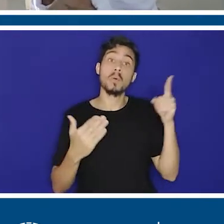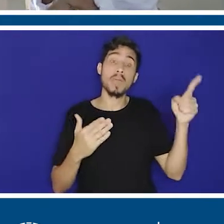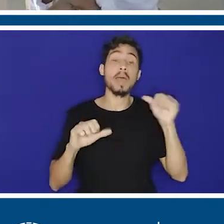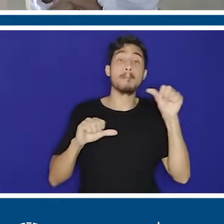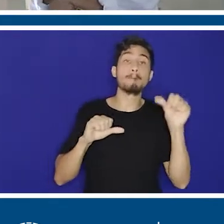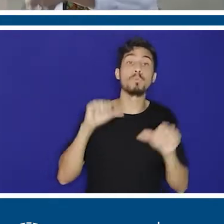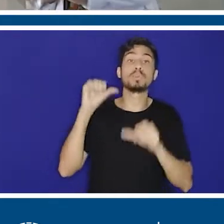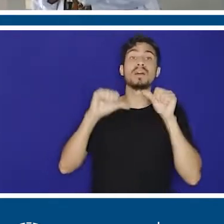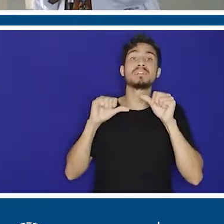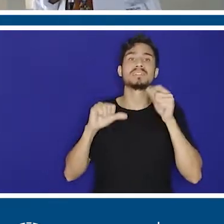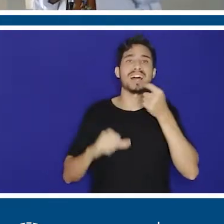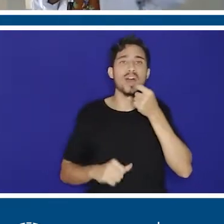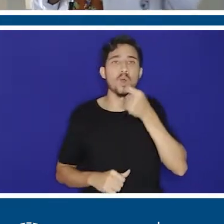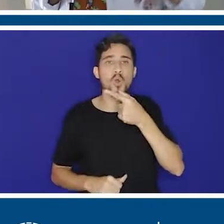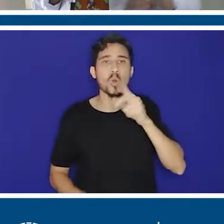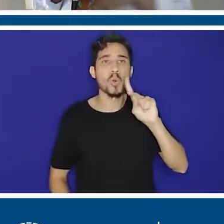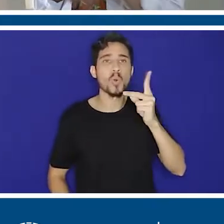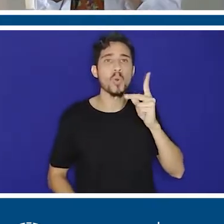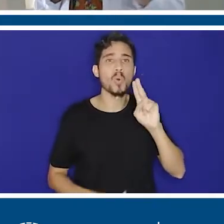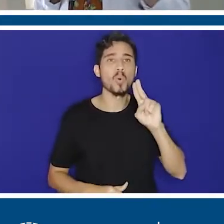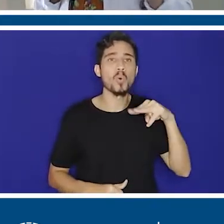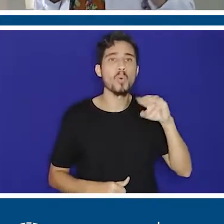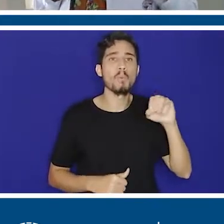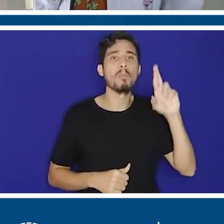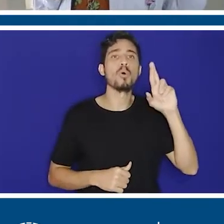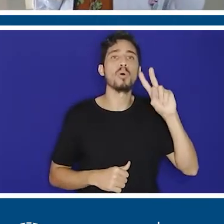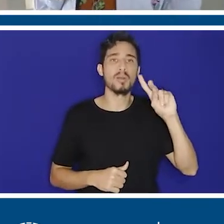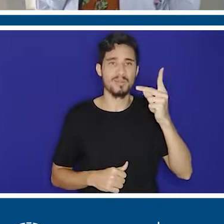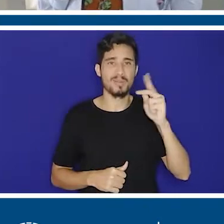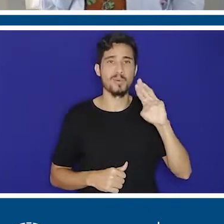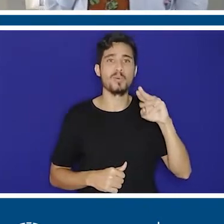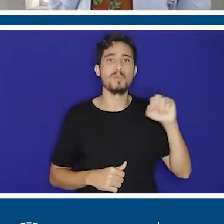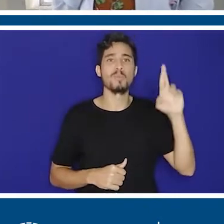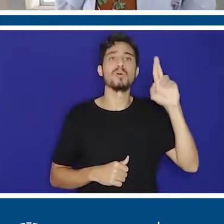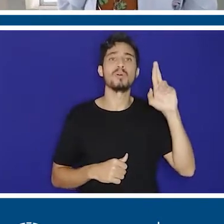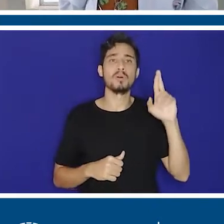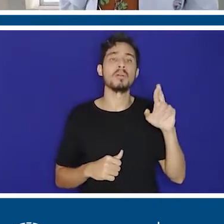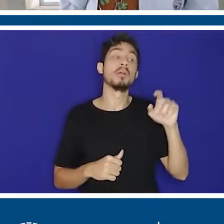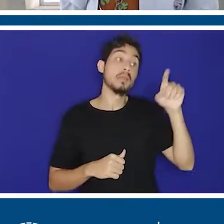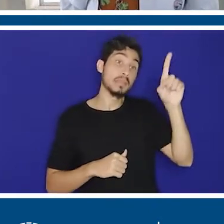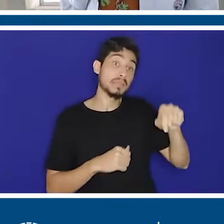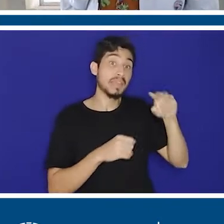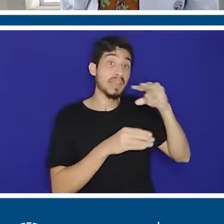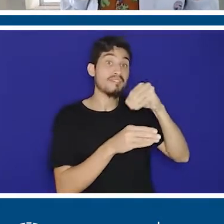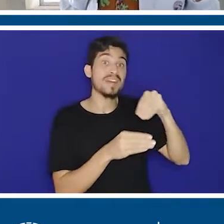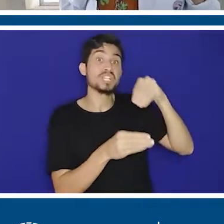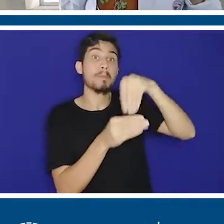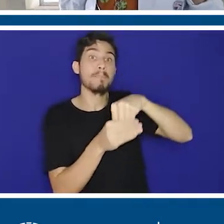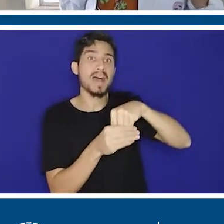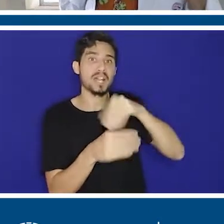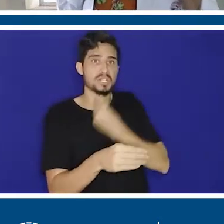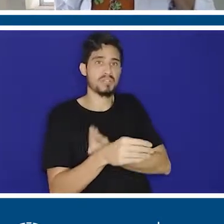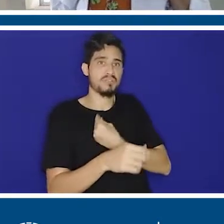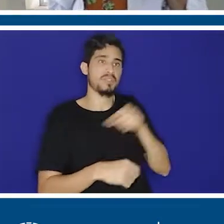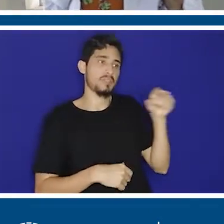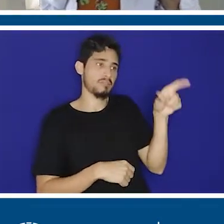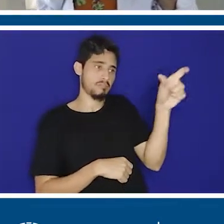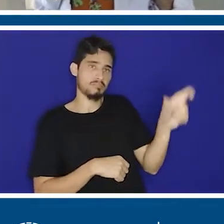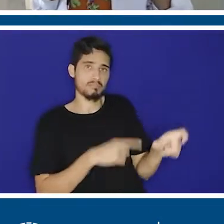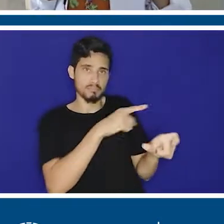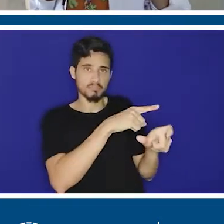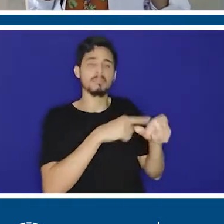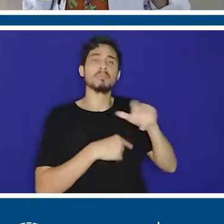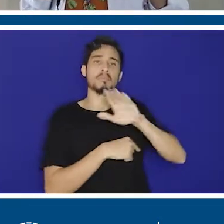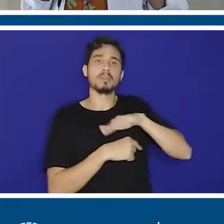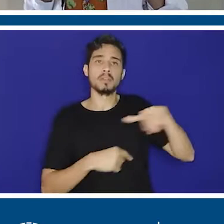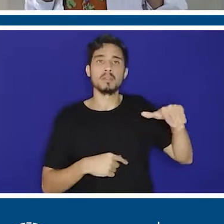humor, né, que fazem parte do contexto ali daquela situação de saúde da criança. Às vezes a gente encontra